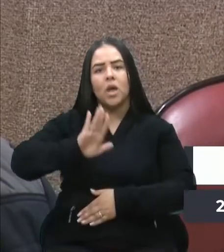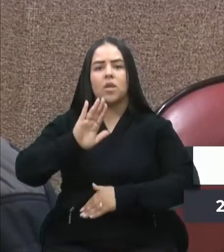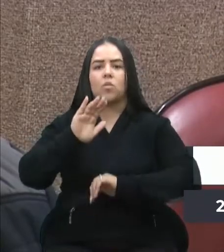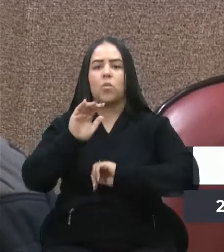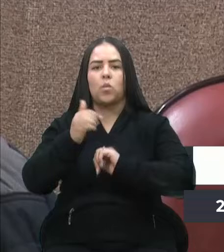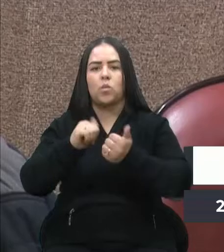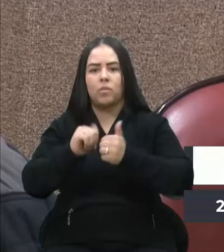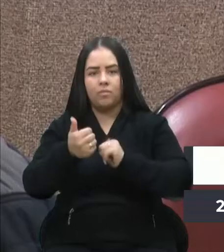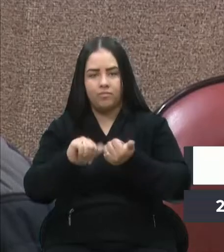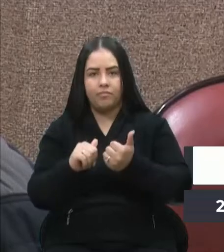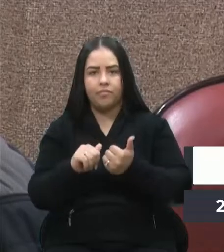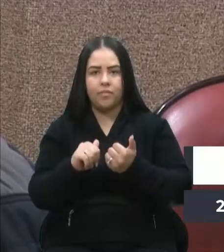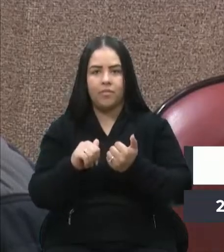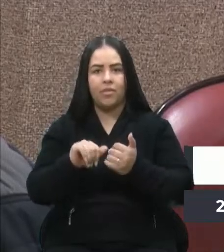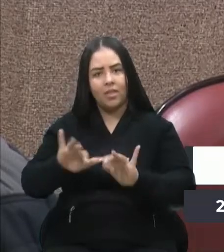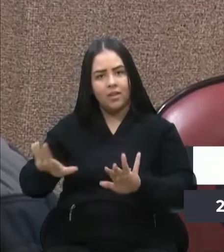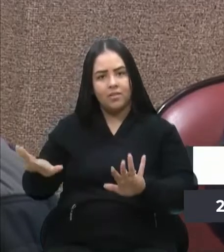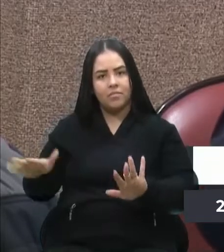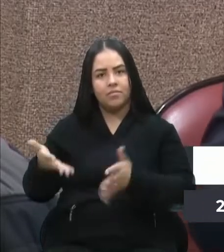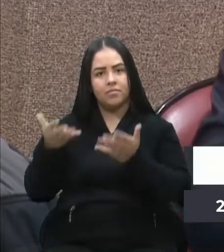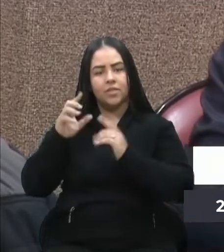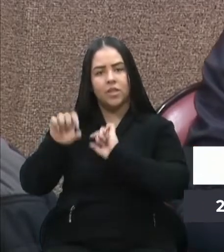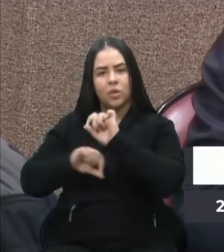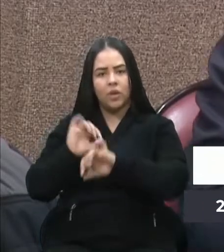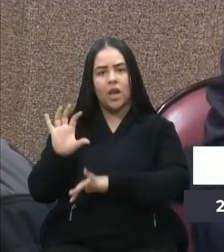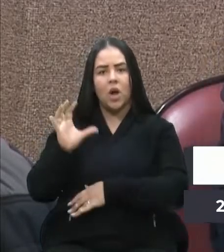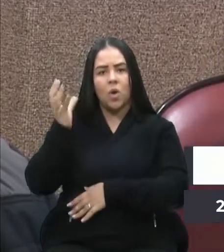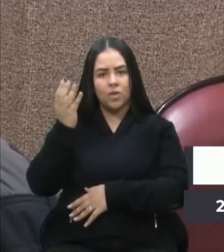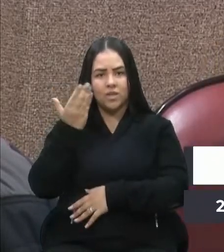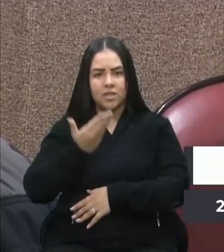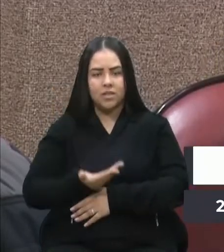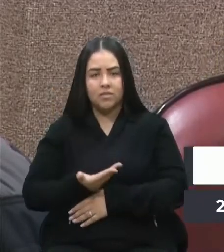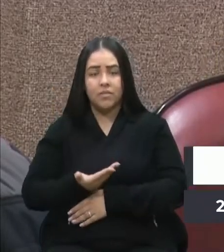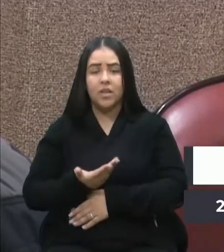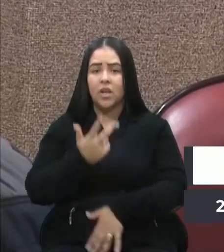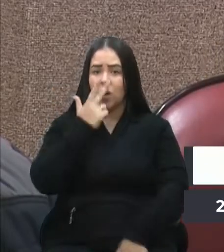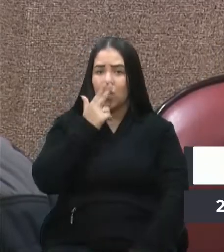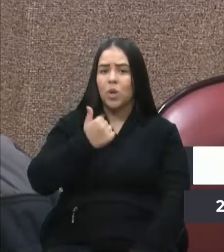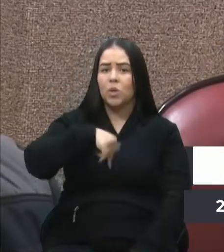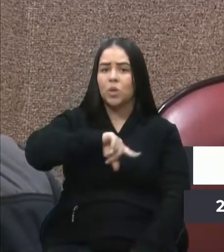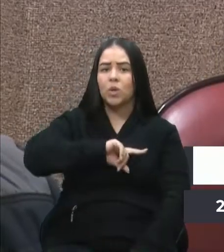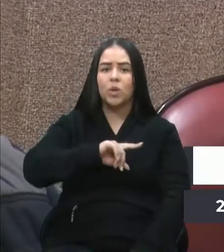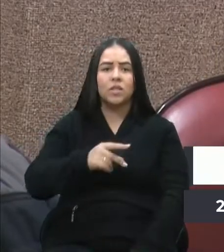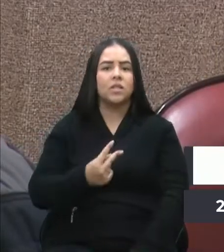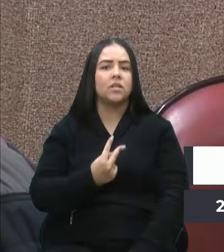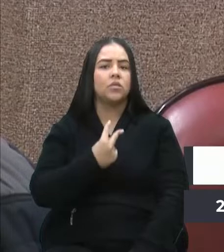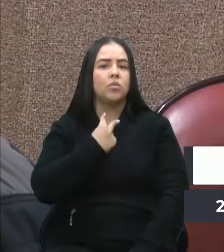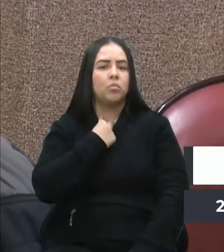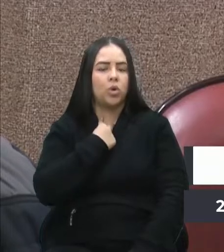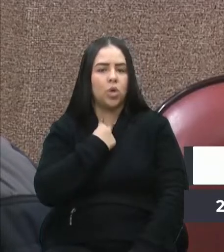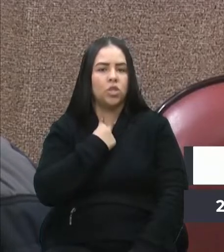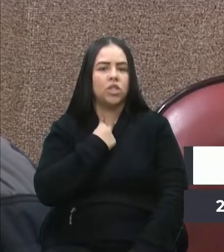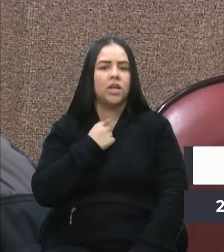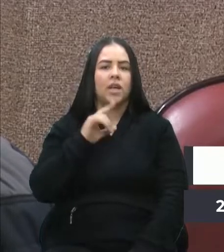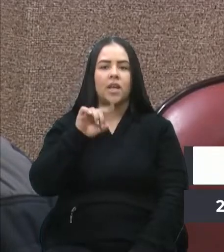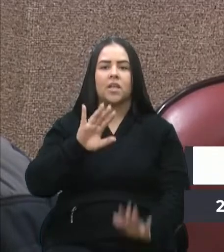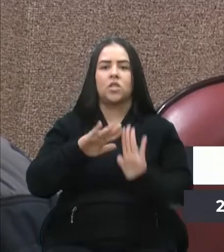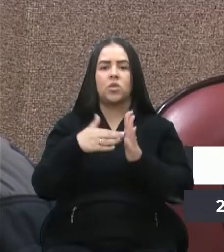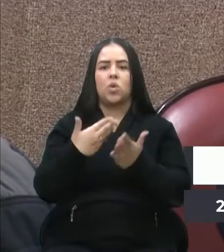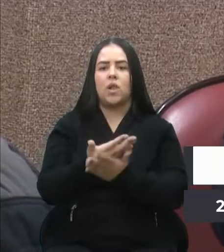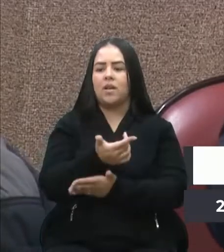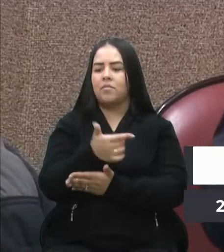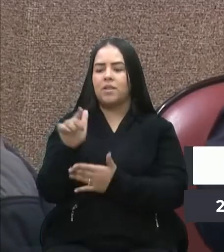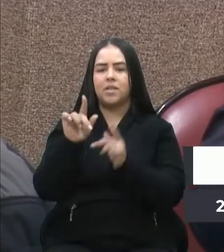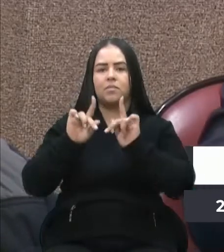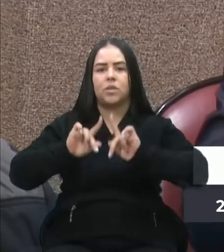qualificação, a incentivar que isso aconteça, ao mesmo tempo que nós não podemos, né, deixar que as escolas fiquem sem essas